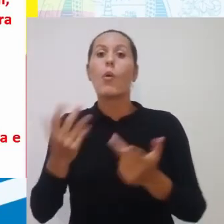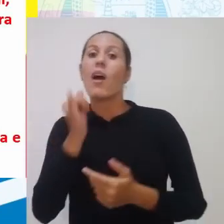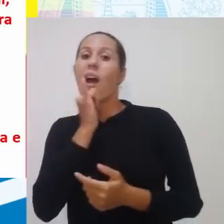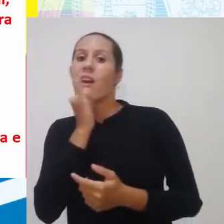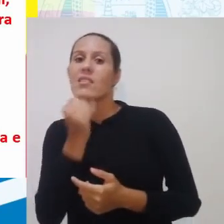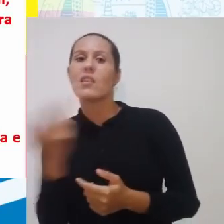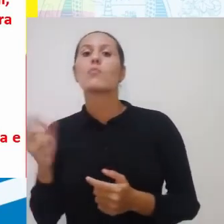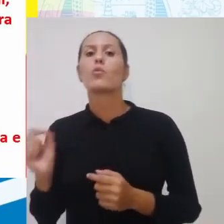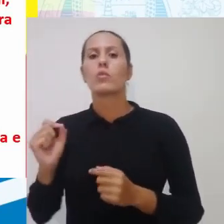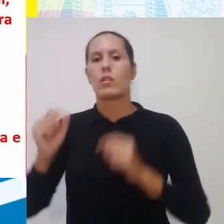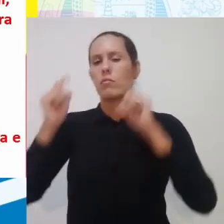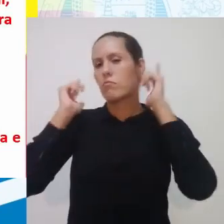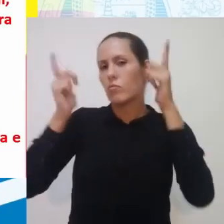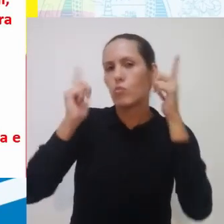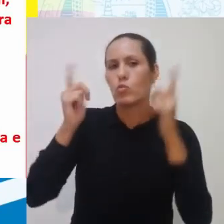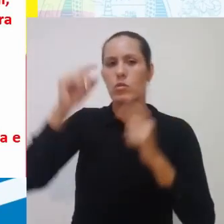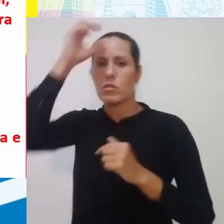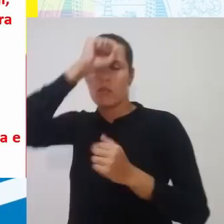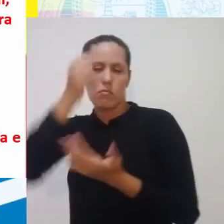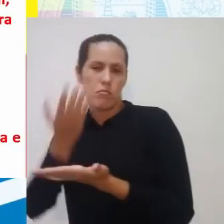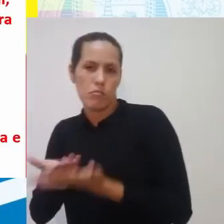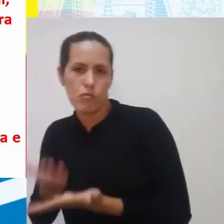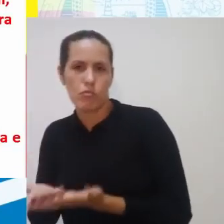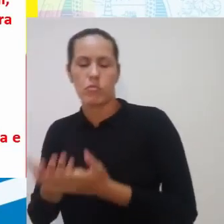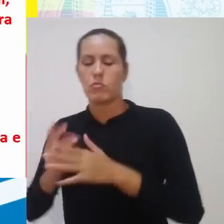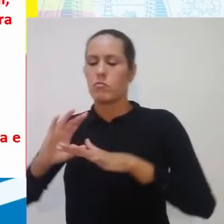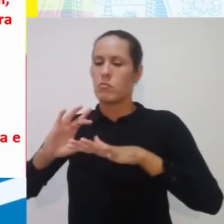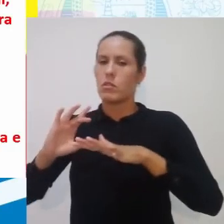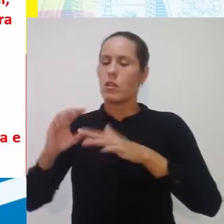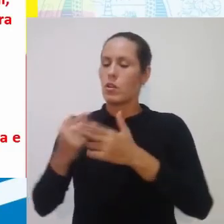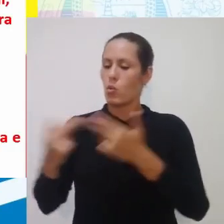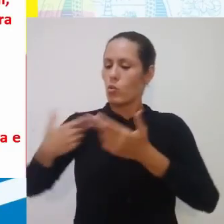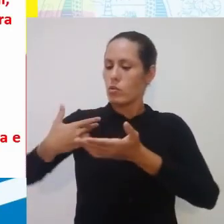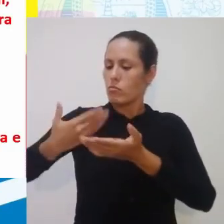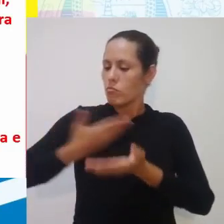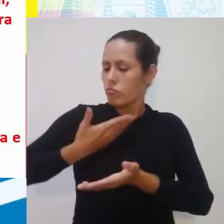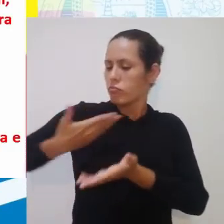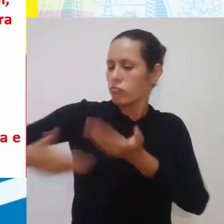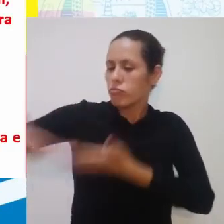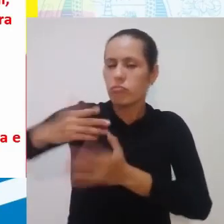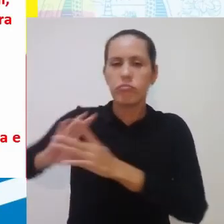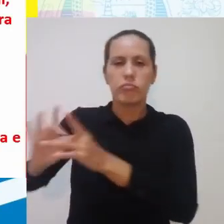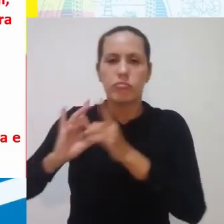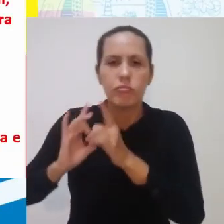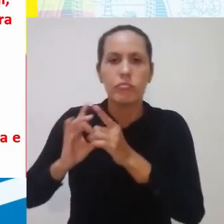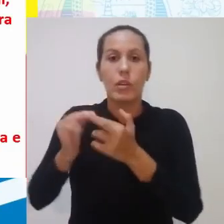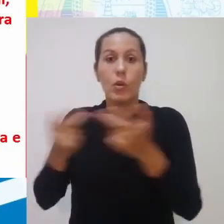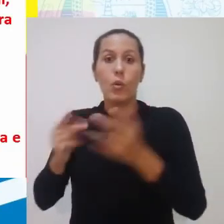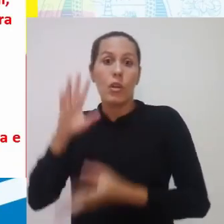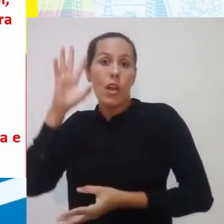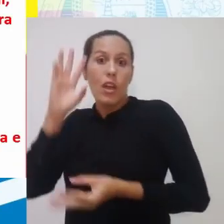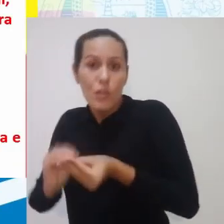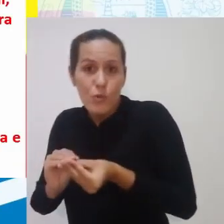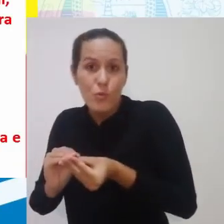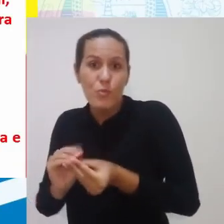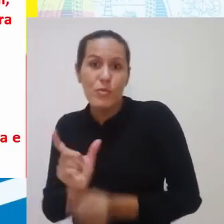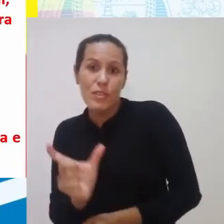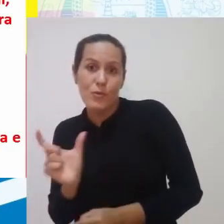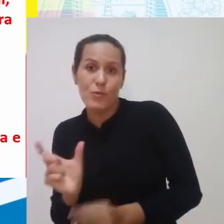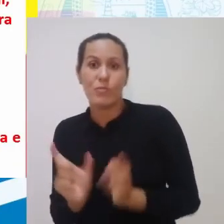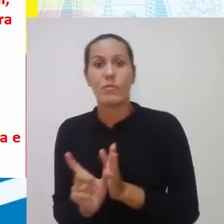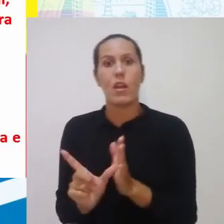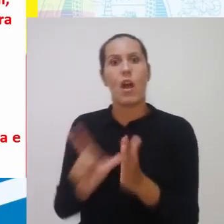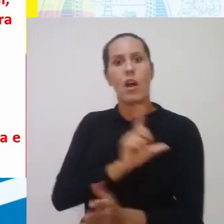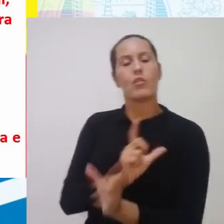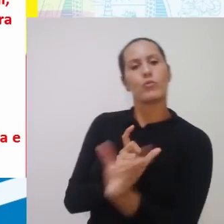como reavaliar a vida. Instruir-se, divertir-se, reforçar laços sociais. são exemplos que podem ser resumidos na